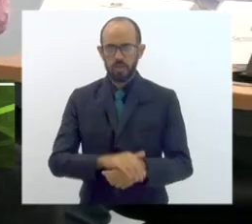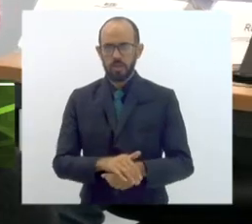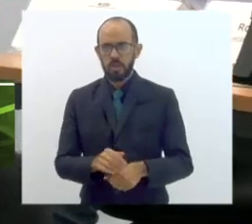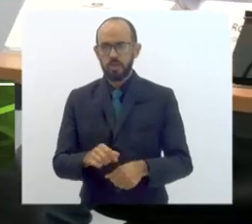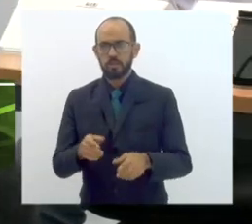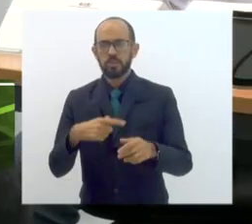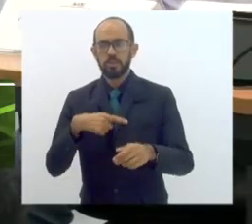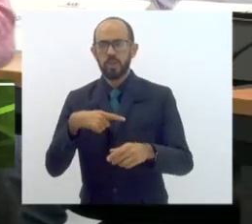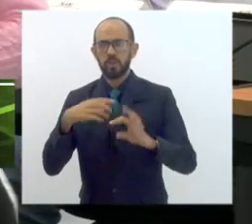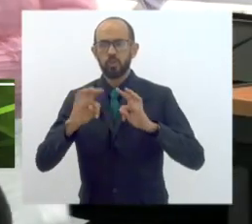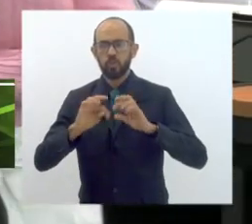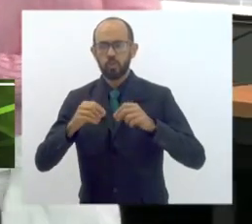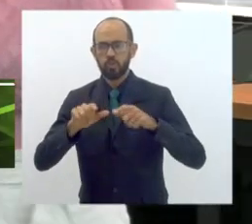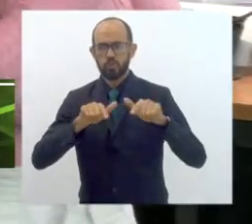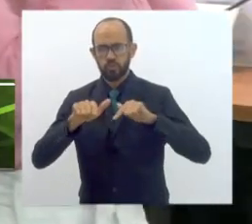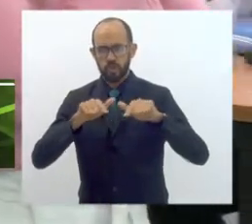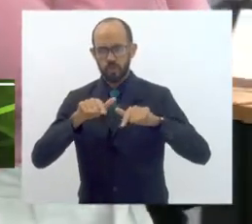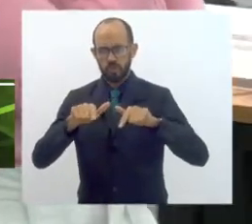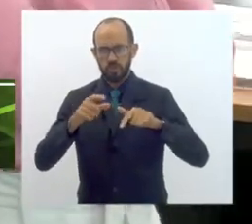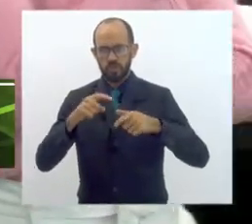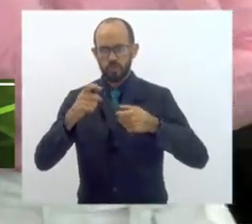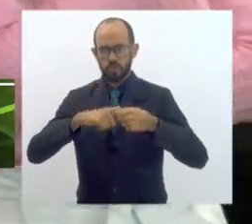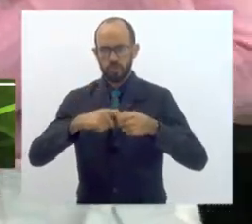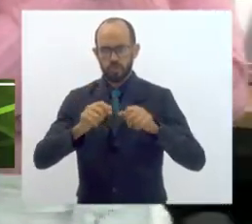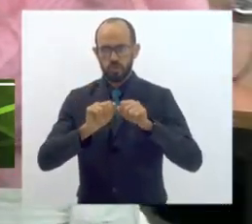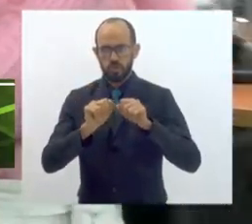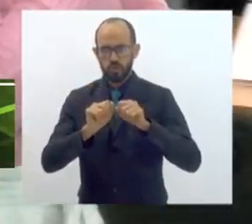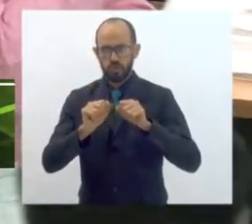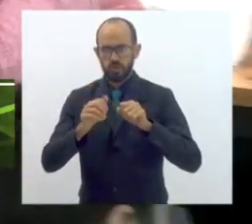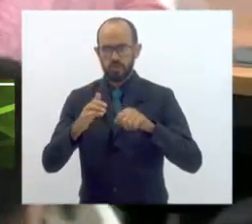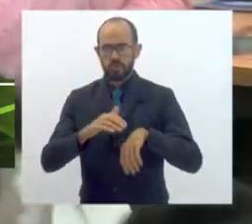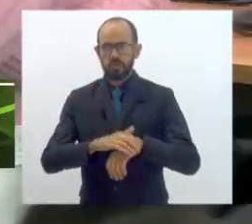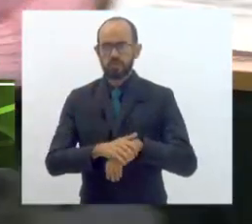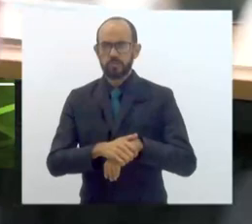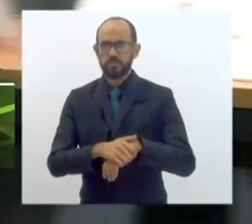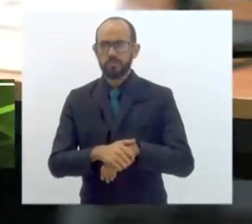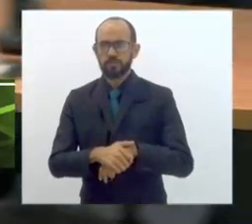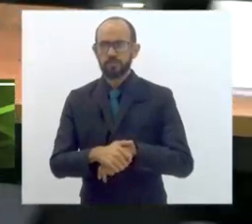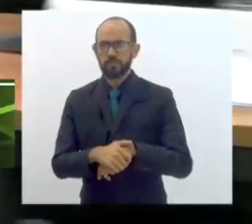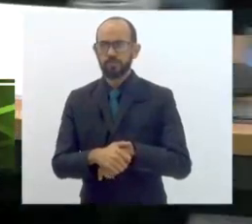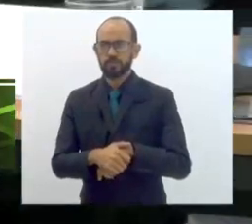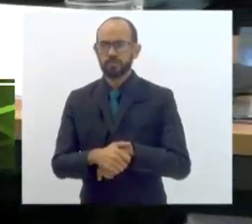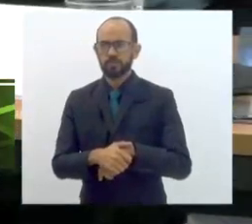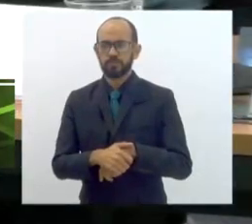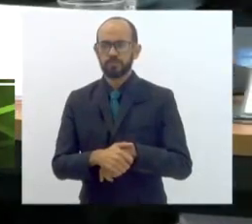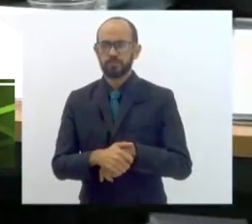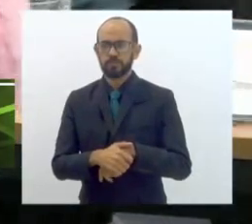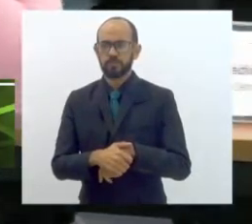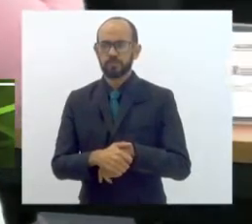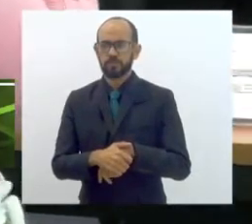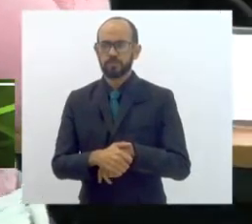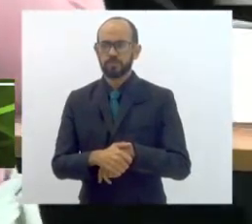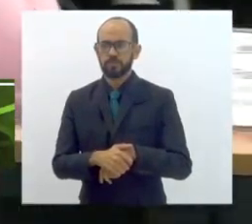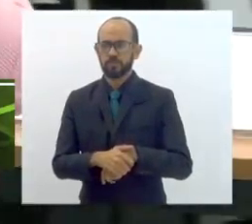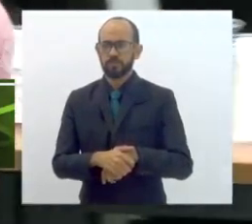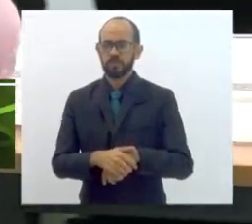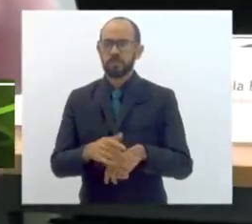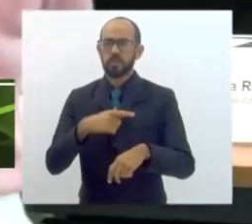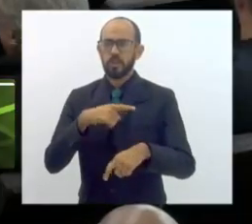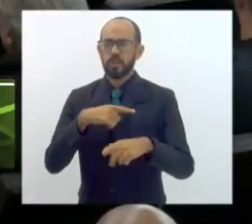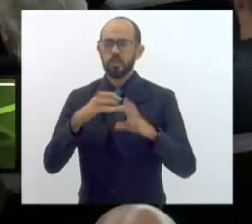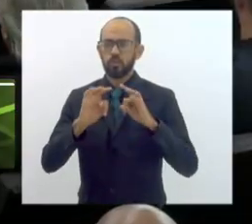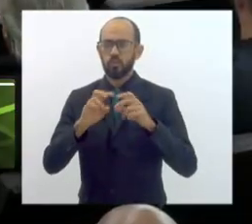os serviços que o consórcio presta. Gente, eu vou ter que ficar de cá, não tem jeito, não. Tá? Desculpa. Todos os